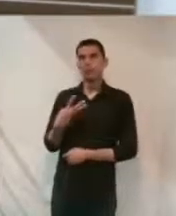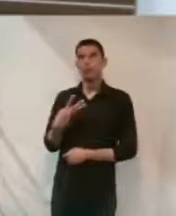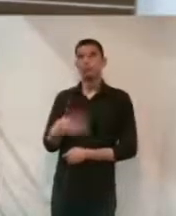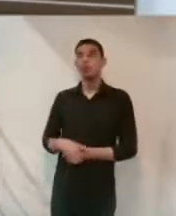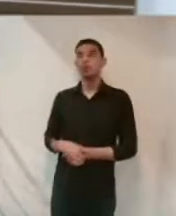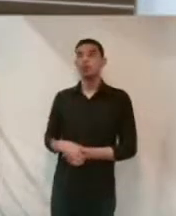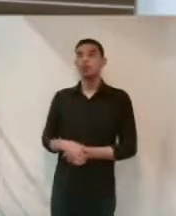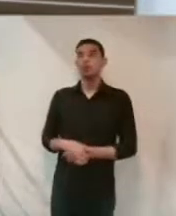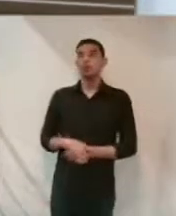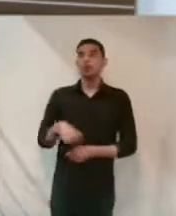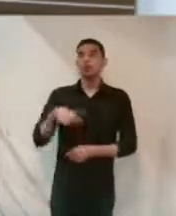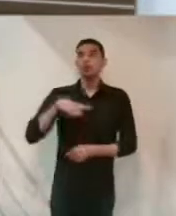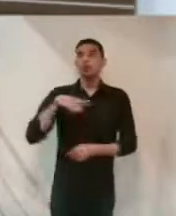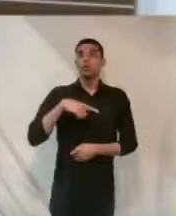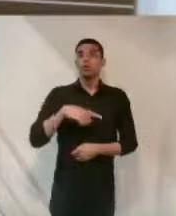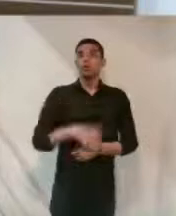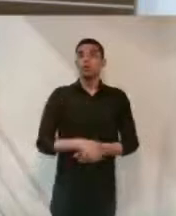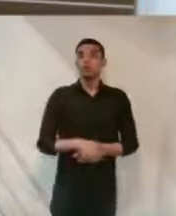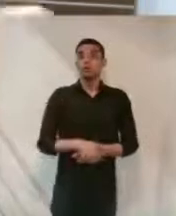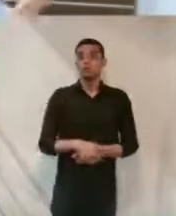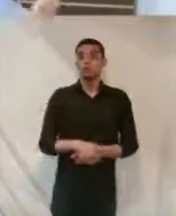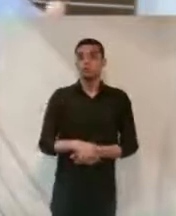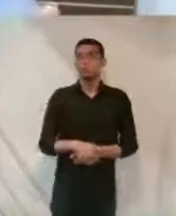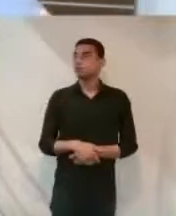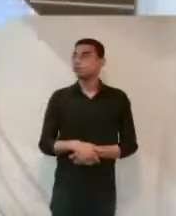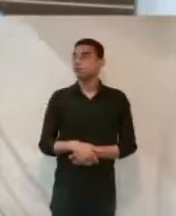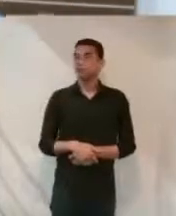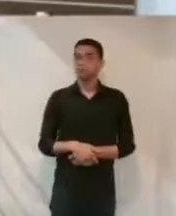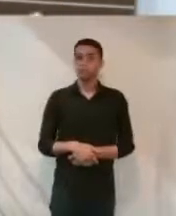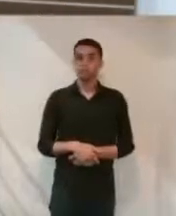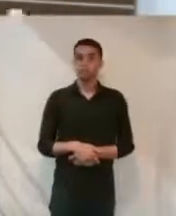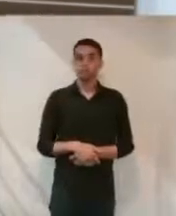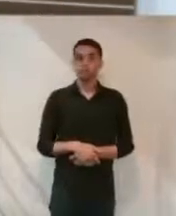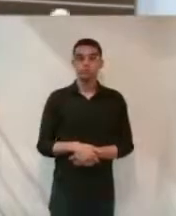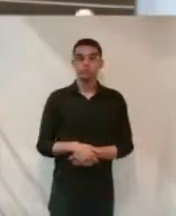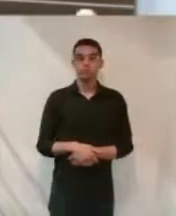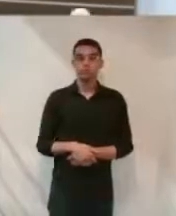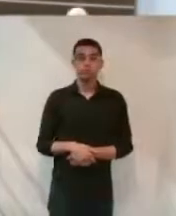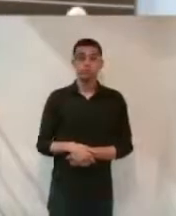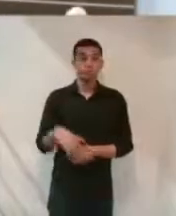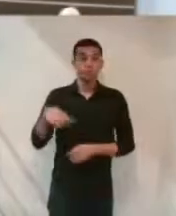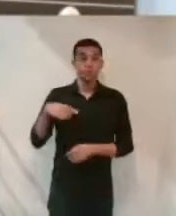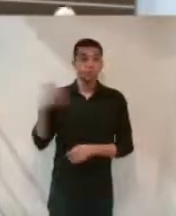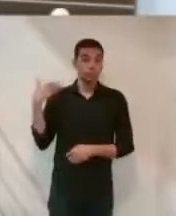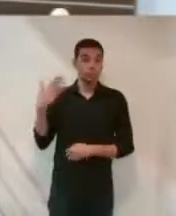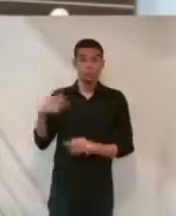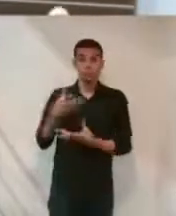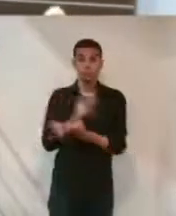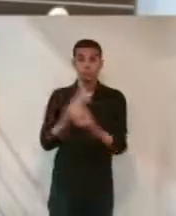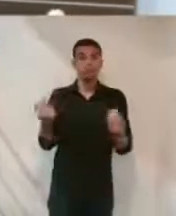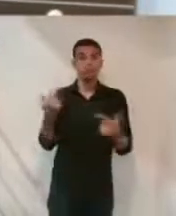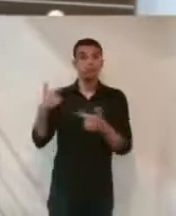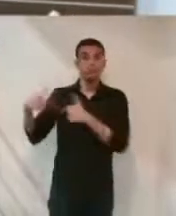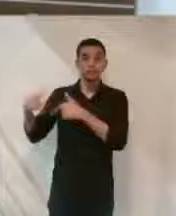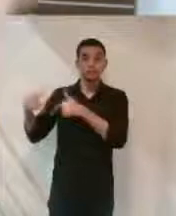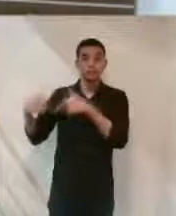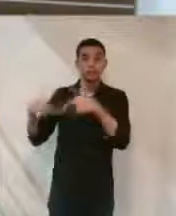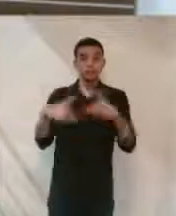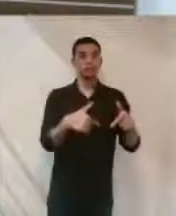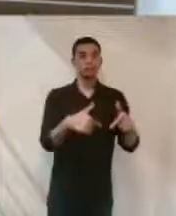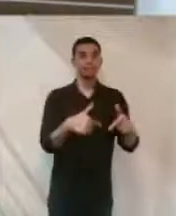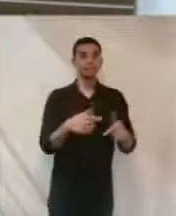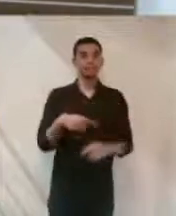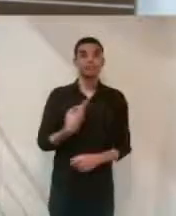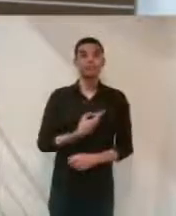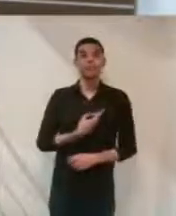a Política Nacional de Resíduos Sólidos tinha uma amplitude gigante de afazeres. E a gente não tinha pernas para tanto. Então, eu disse,